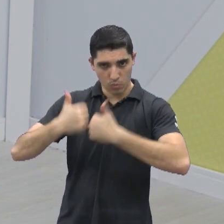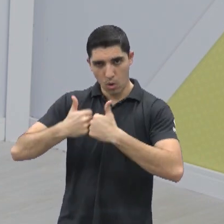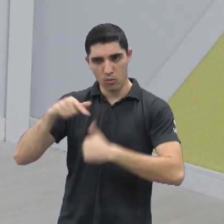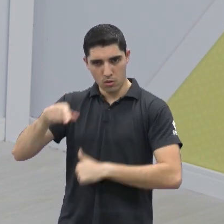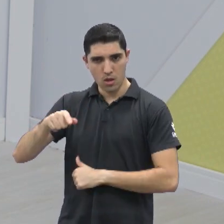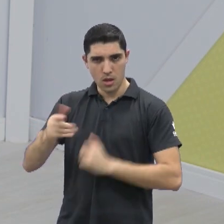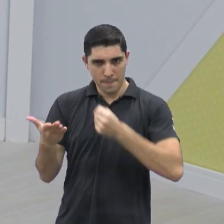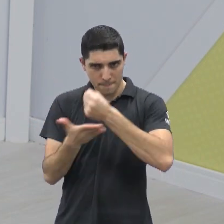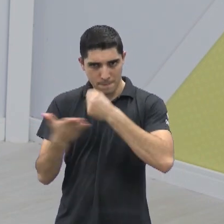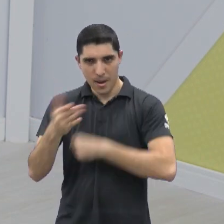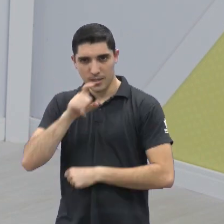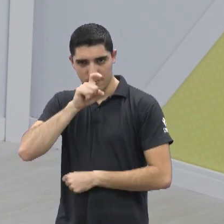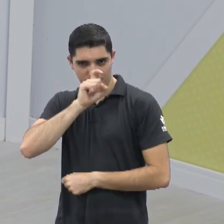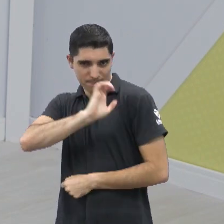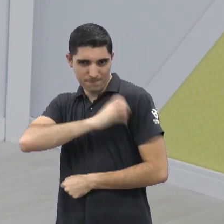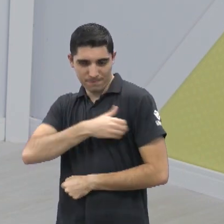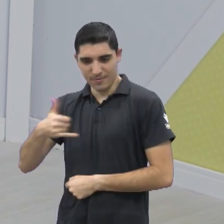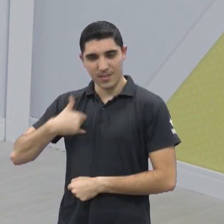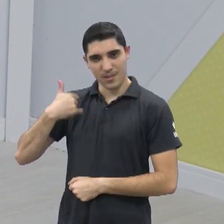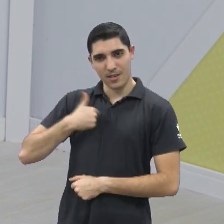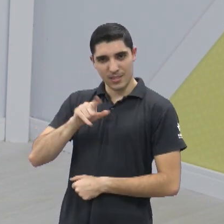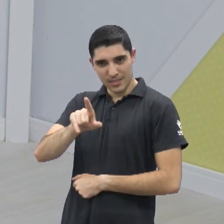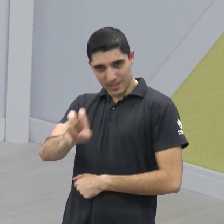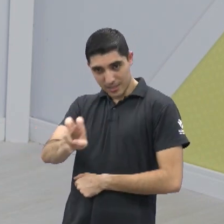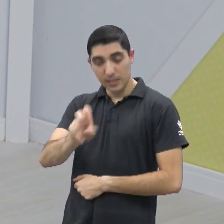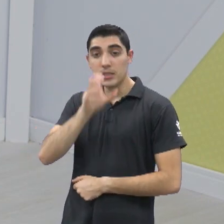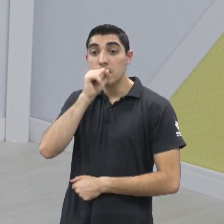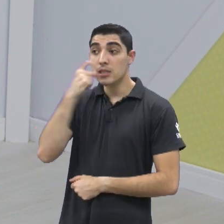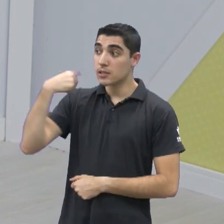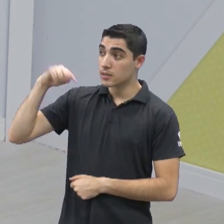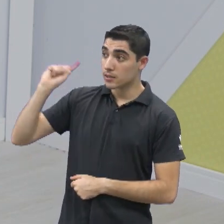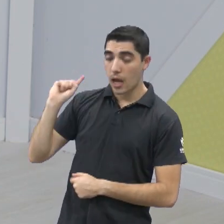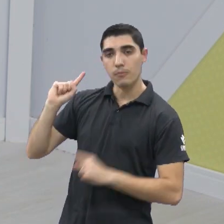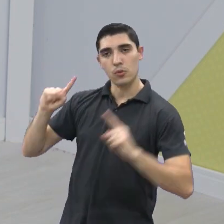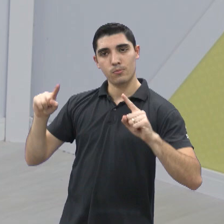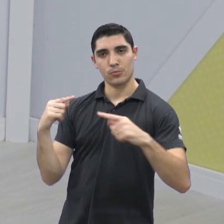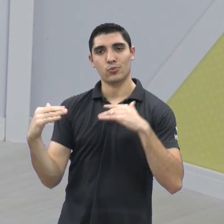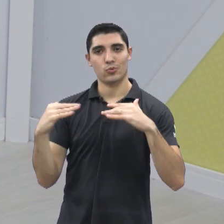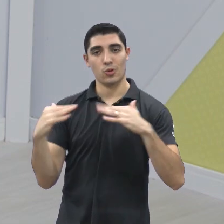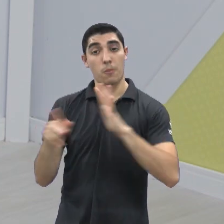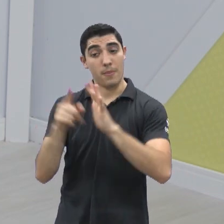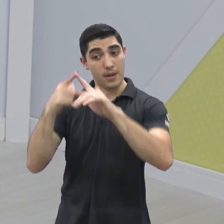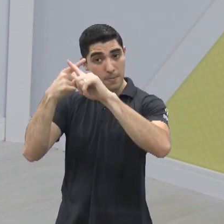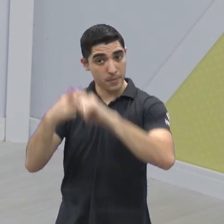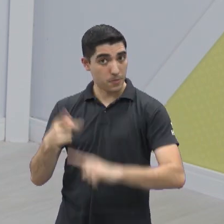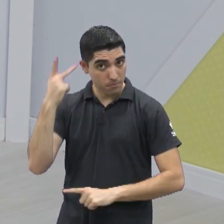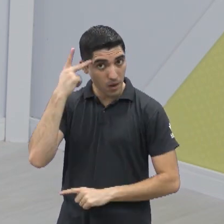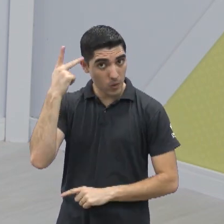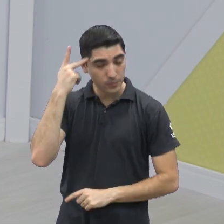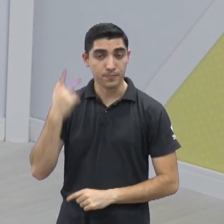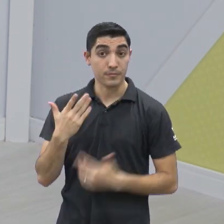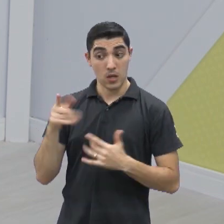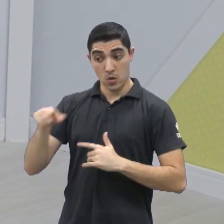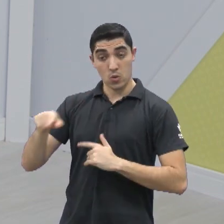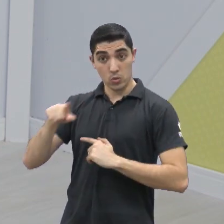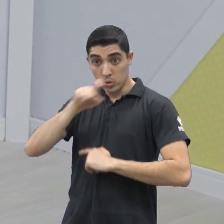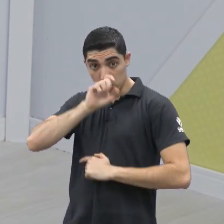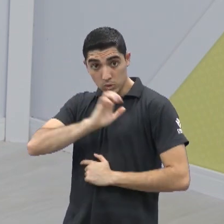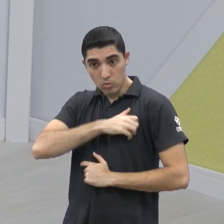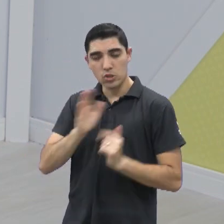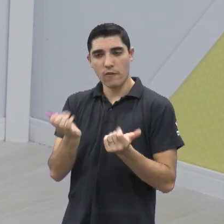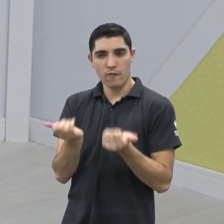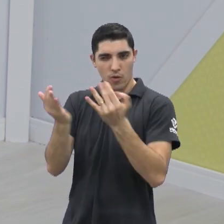da Águia entraram em campo no último sábado pela abertura do retorno da terceira fase do Campeonato Paulista. São José foi até o CT do Guarani,